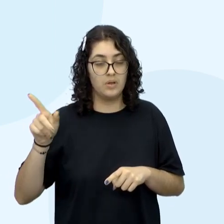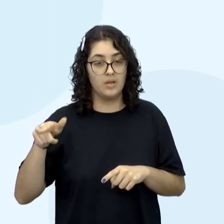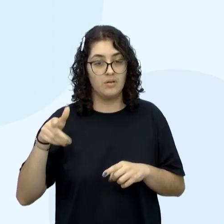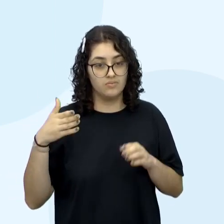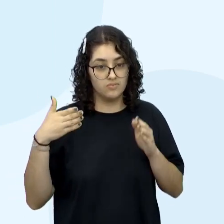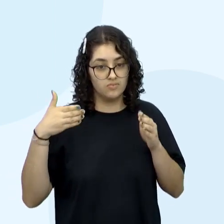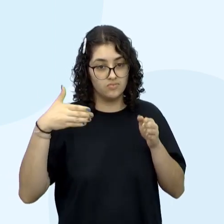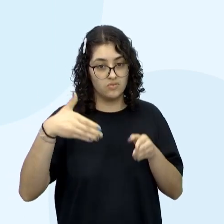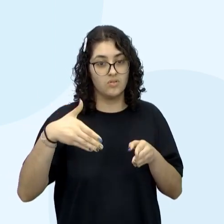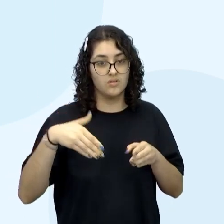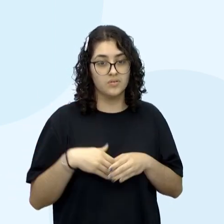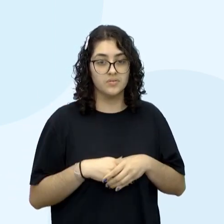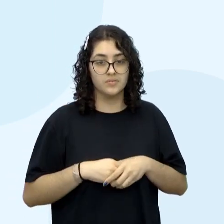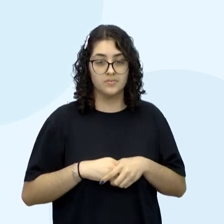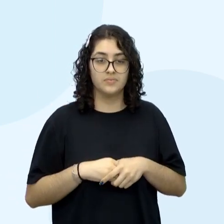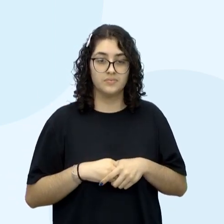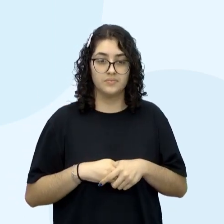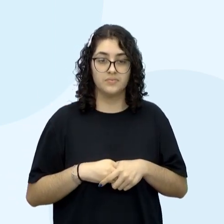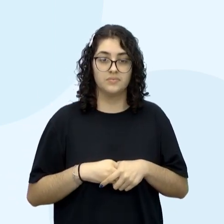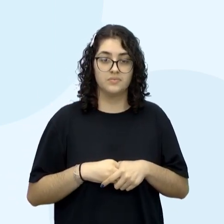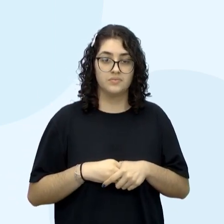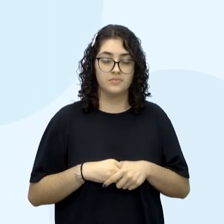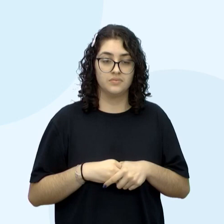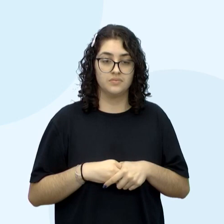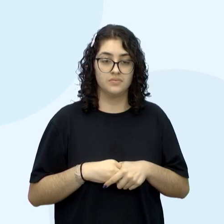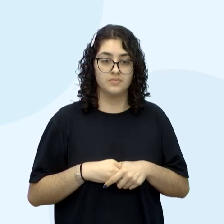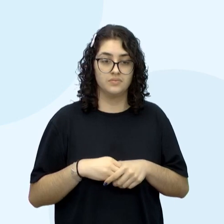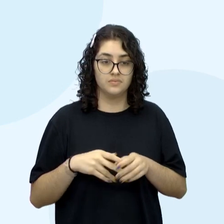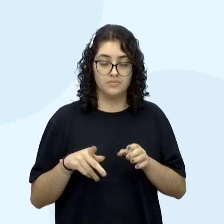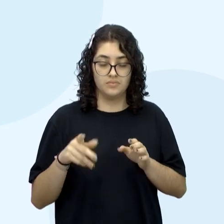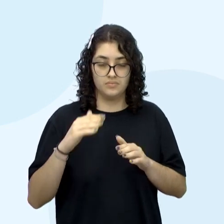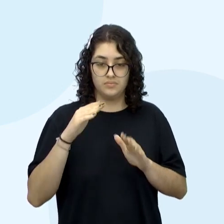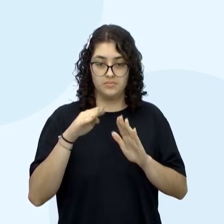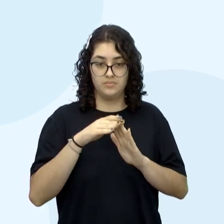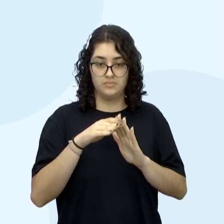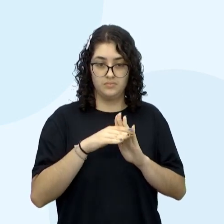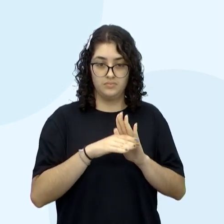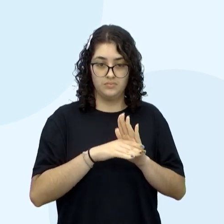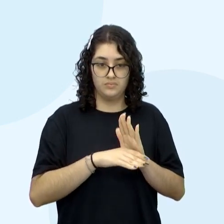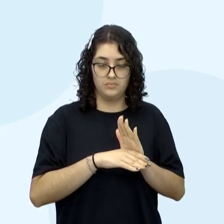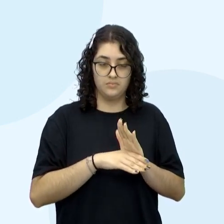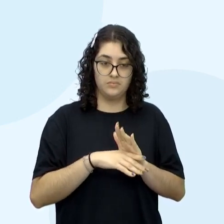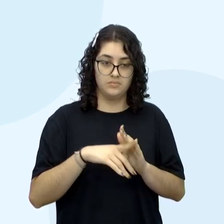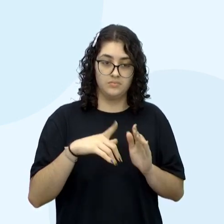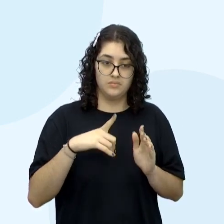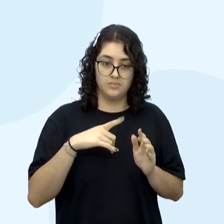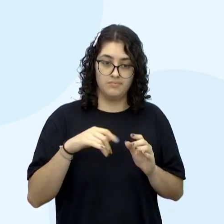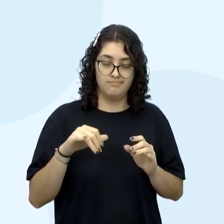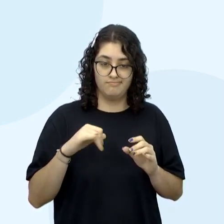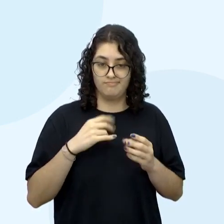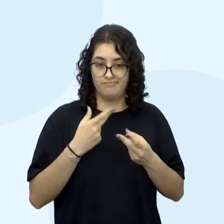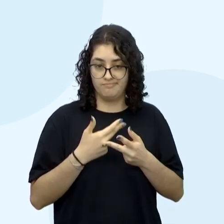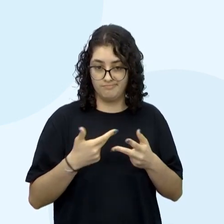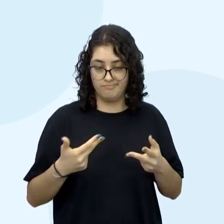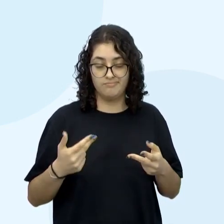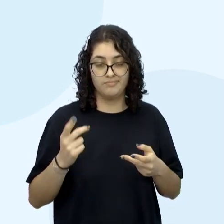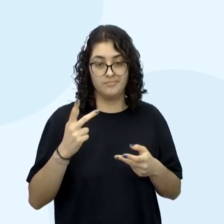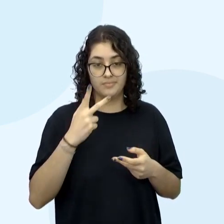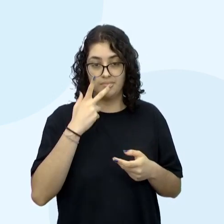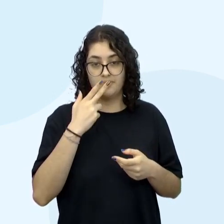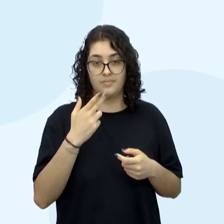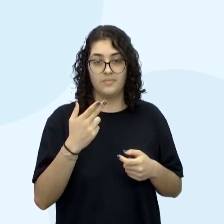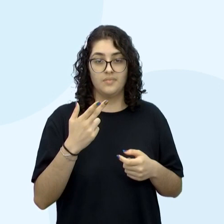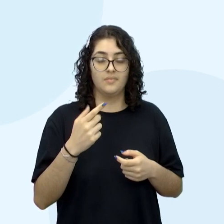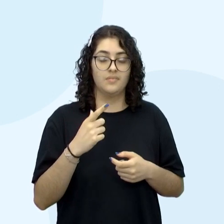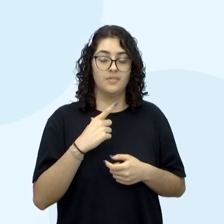muito especial, tá? E com esse processo de ficar sofrendo essa dilatação e contração, isso vai